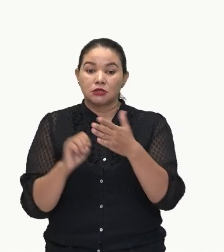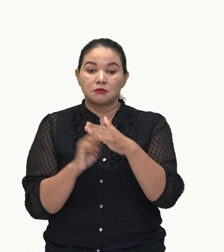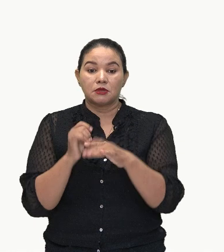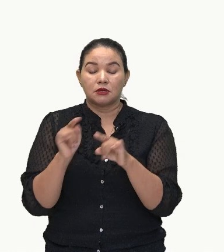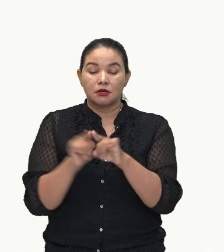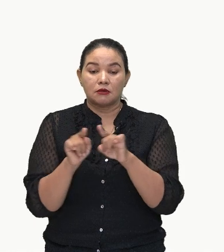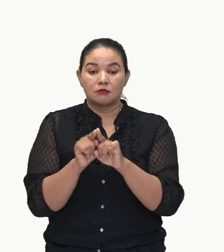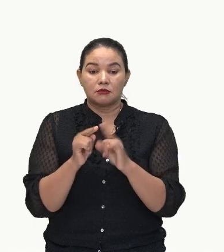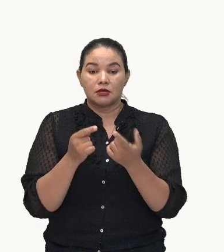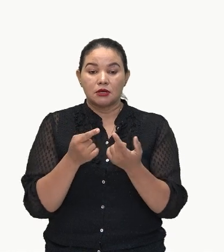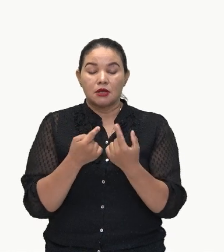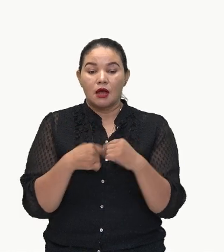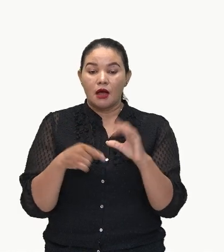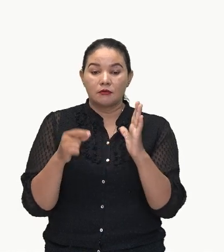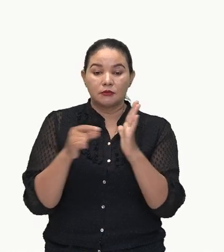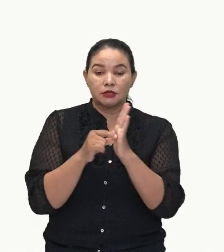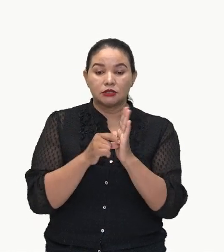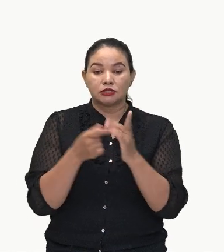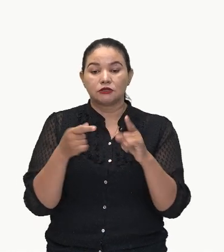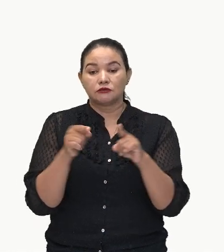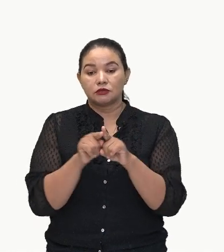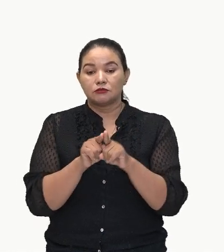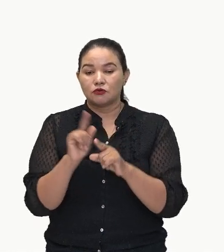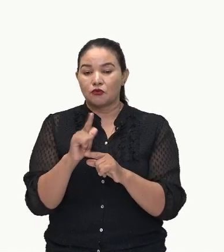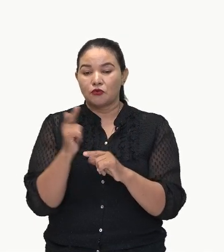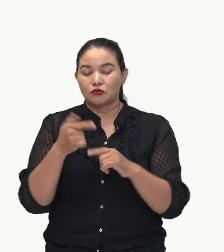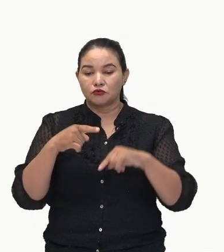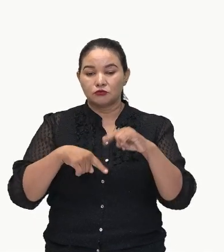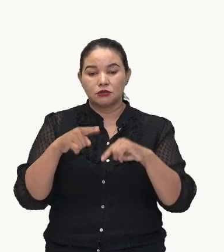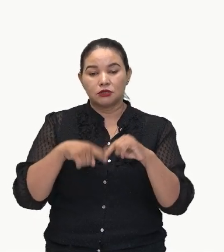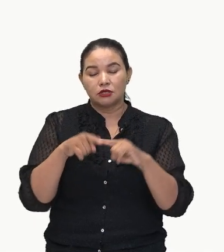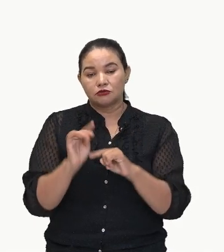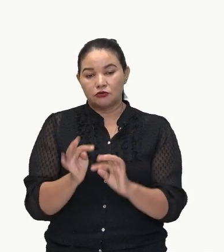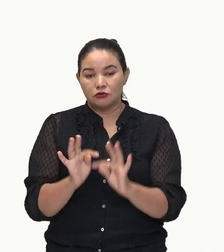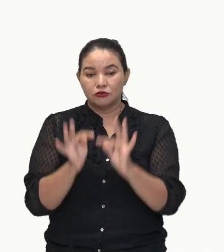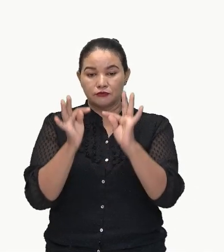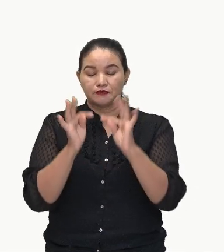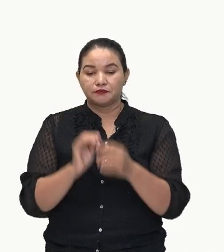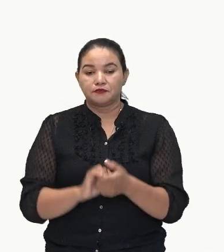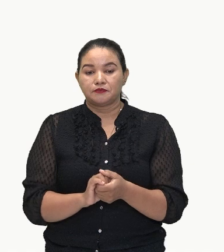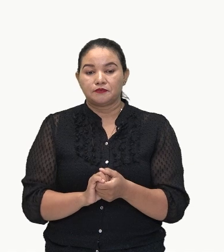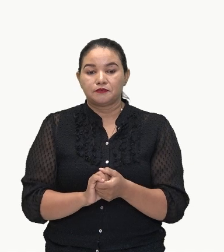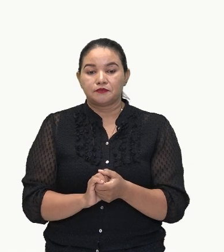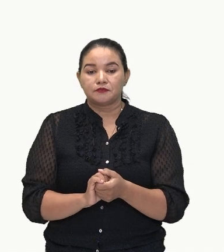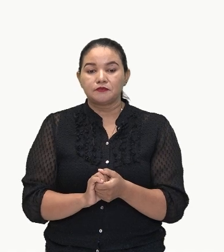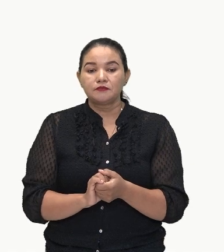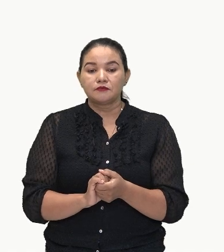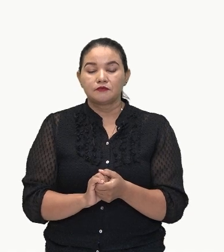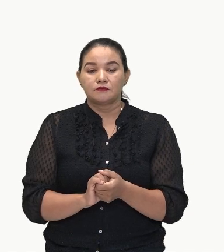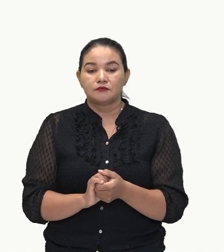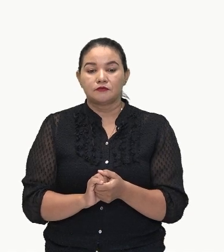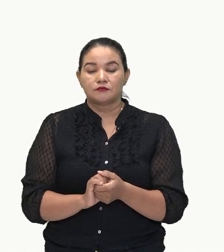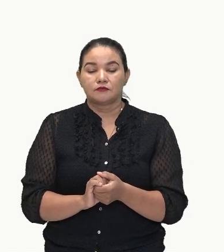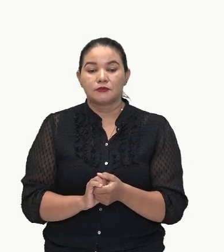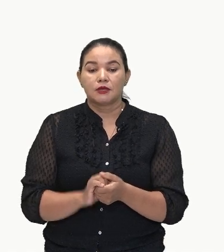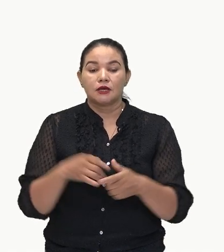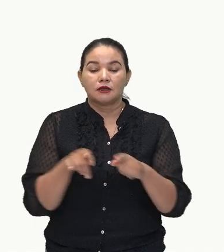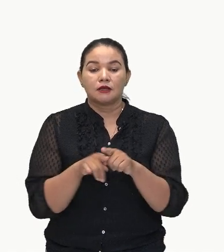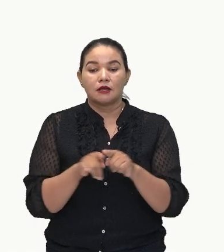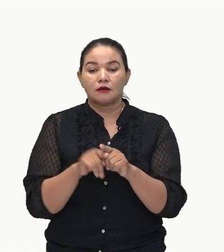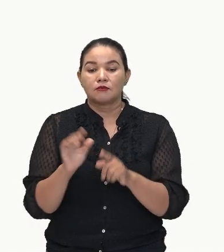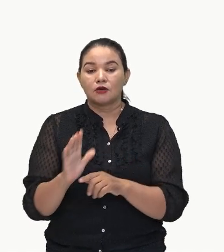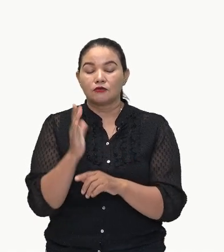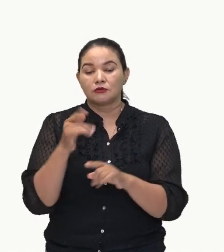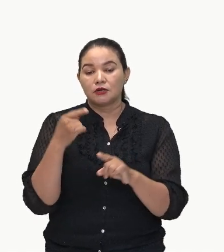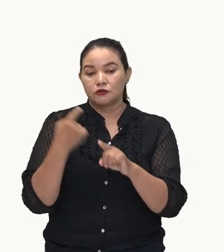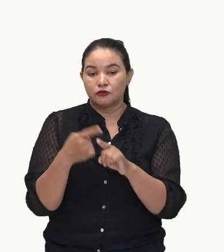produção de aplicativos, programas e outros produtos tecnológicos. Isso ocorre devido ao